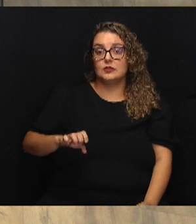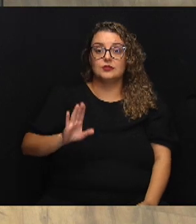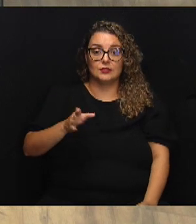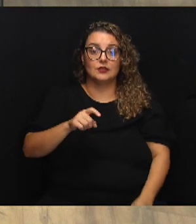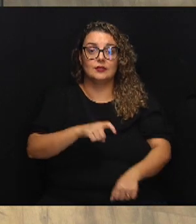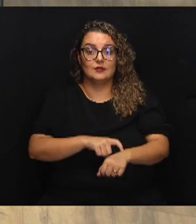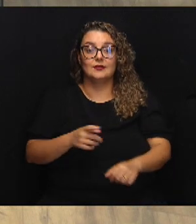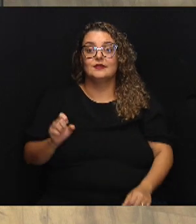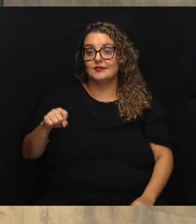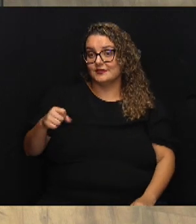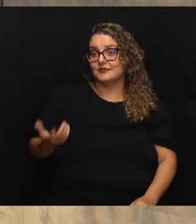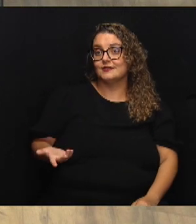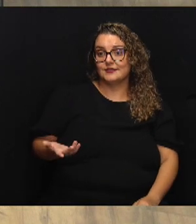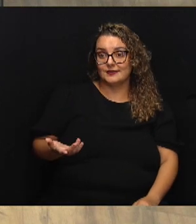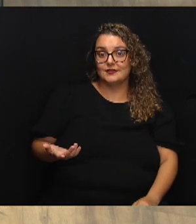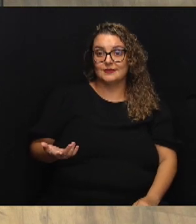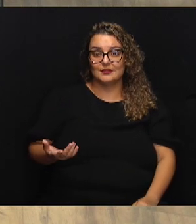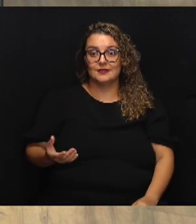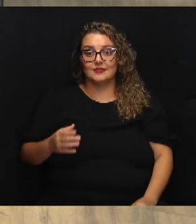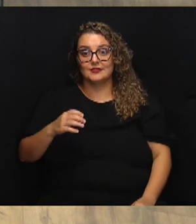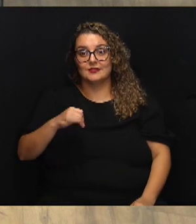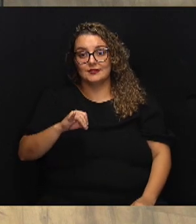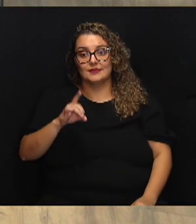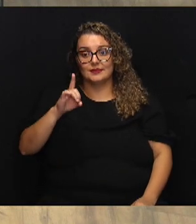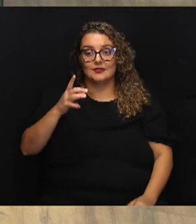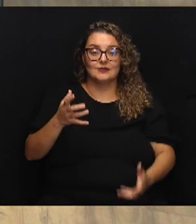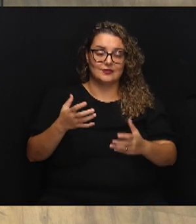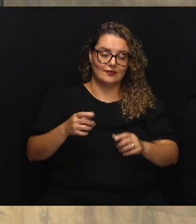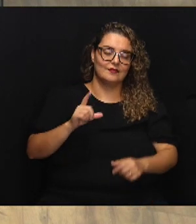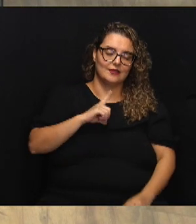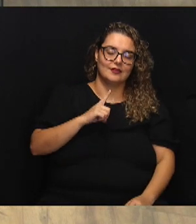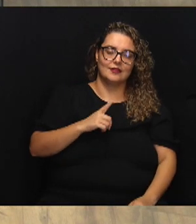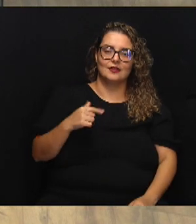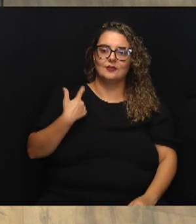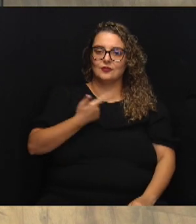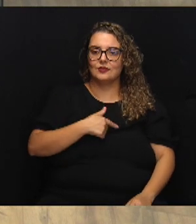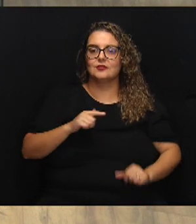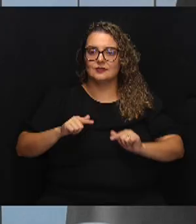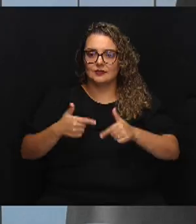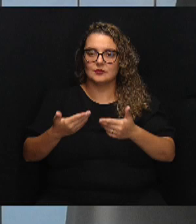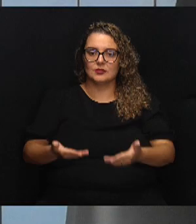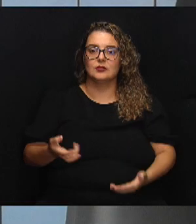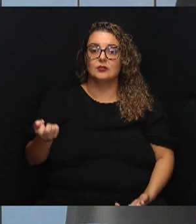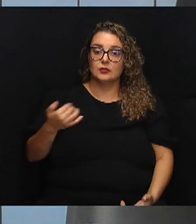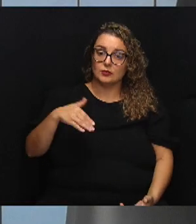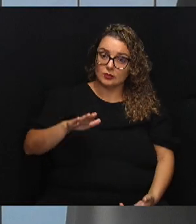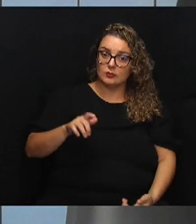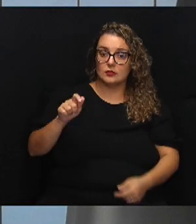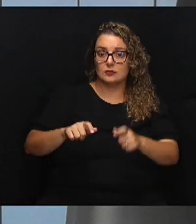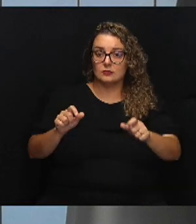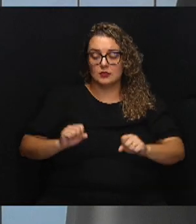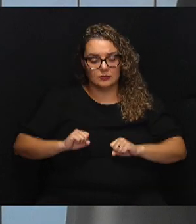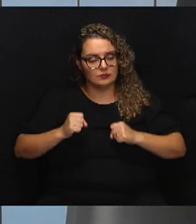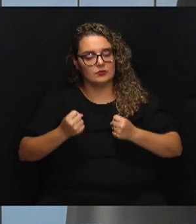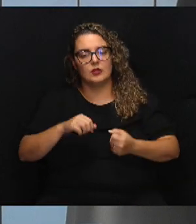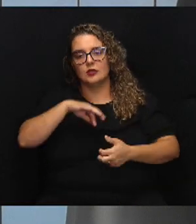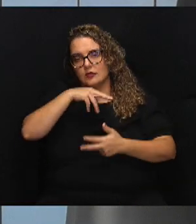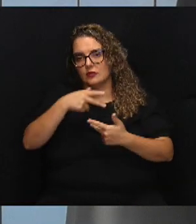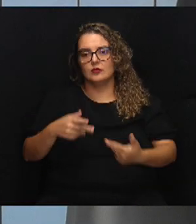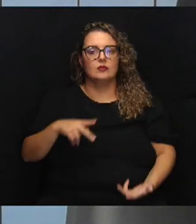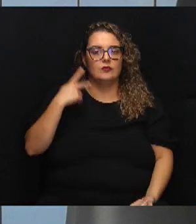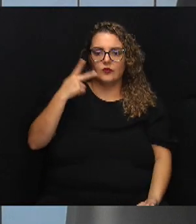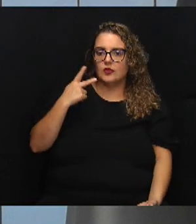setor. Em breve vai ter, sim, com certeza. A gente vai lutar para isso. E assim, quanto mais gente na causa animal lutando,